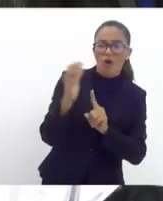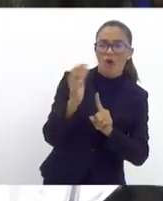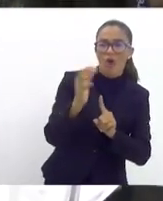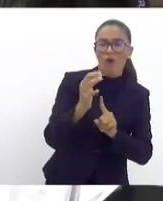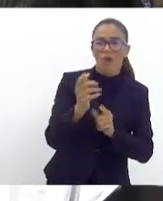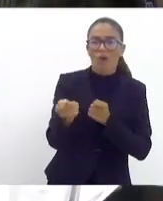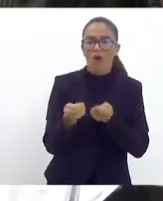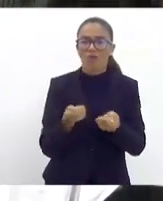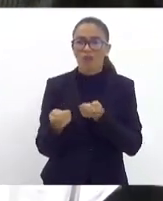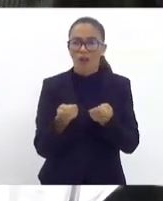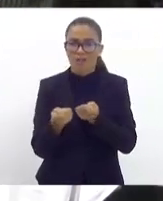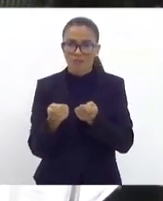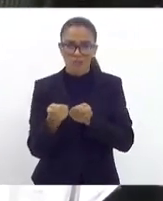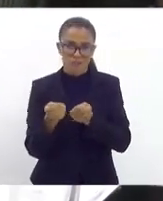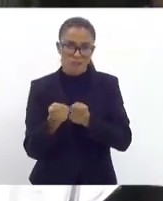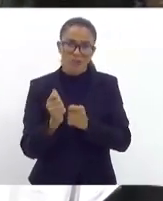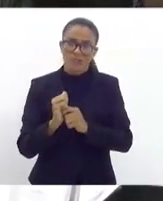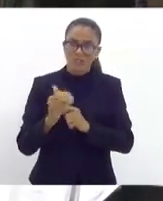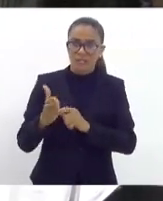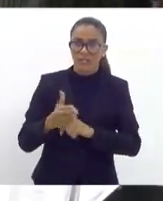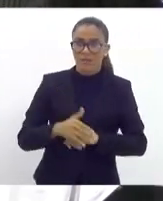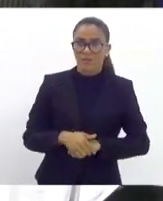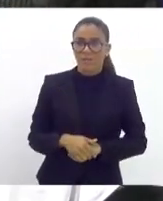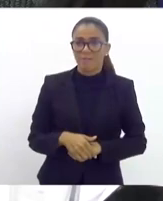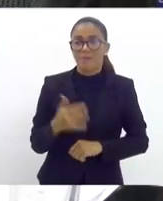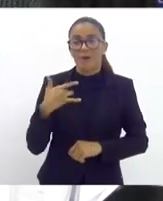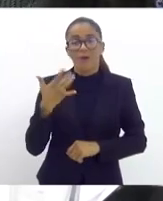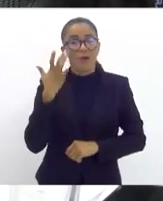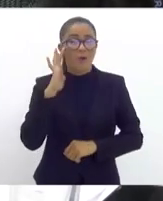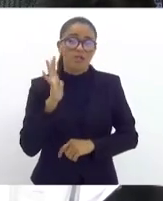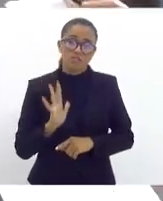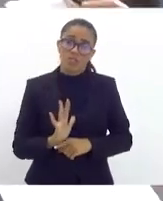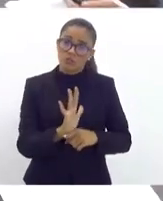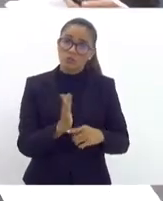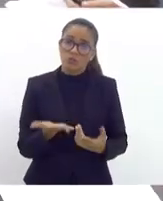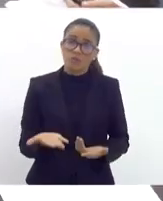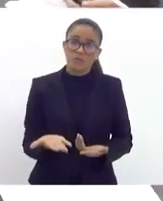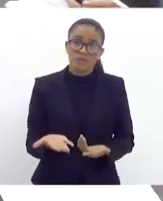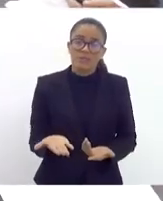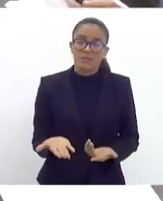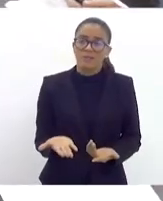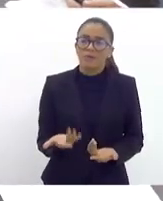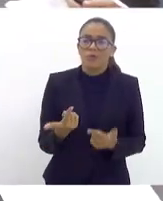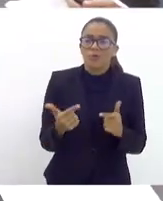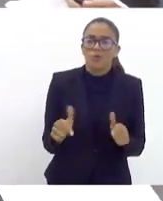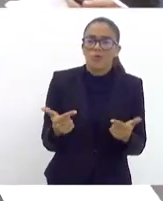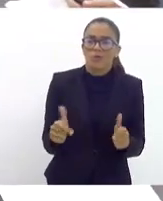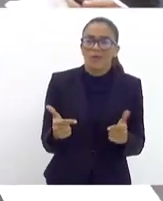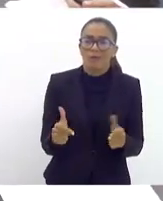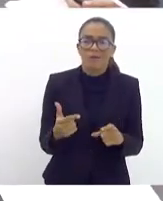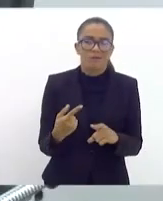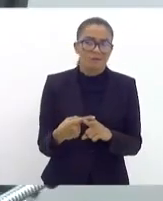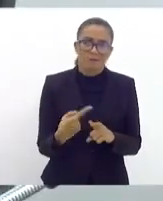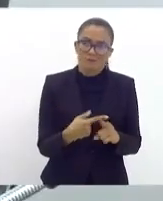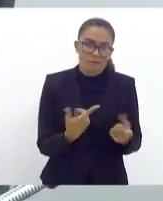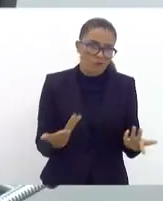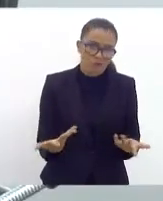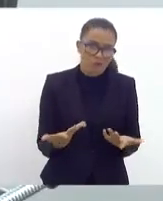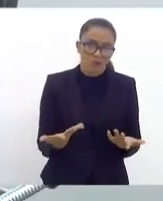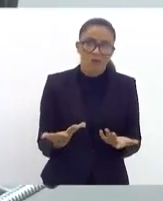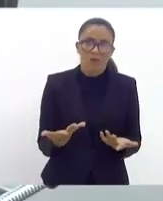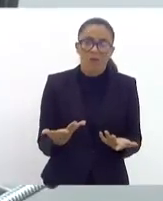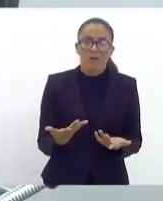é exatamente Então acho que só ajuda não não não tem porque não passar